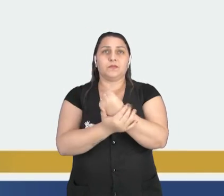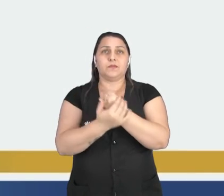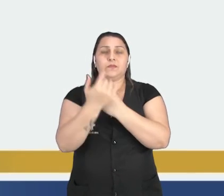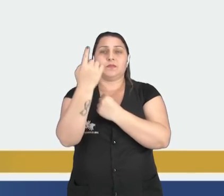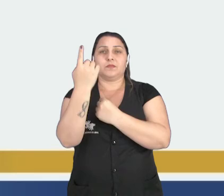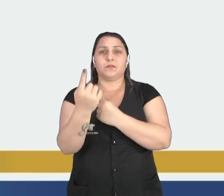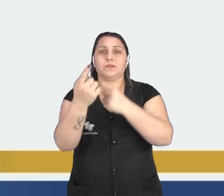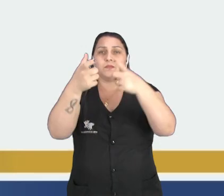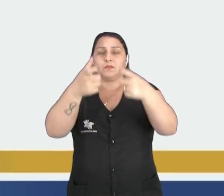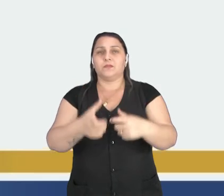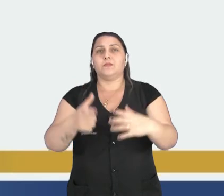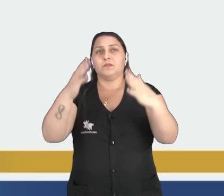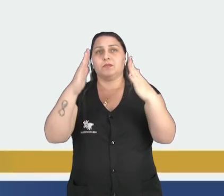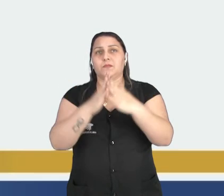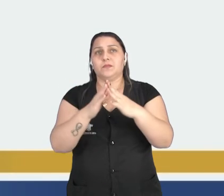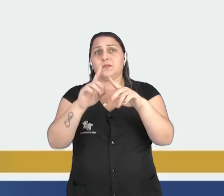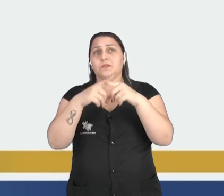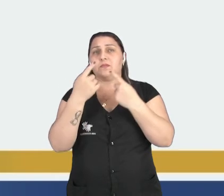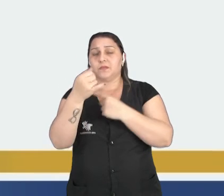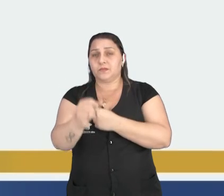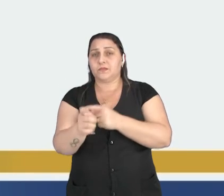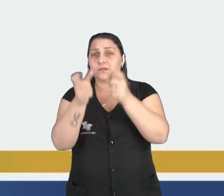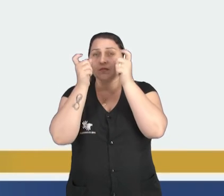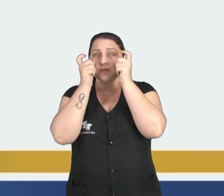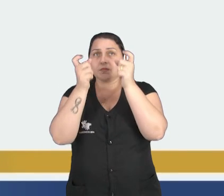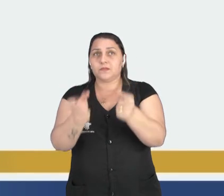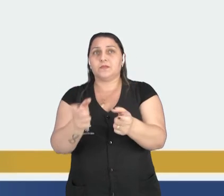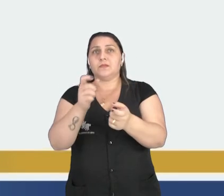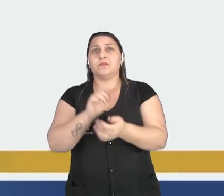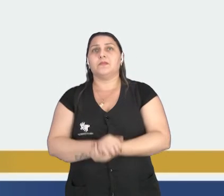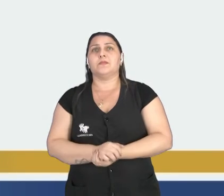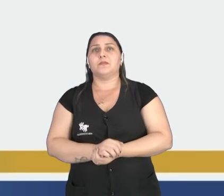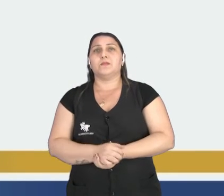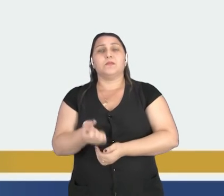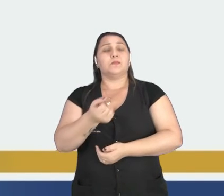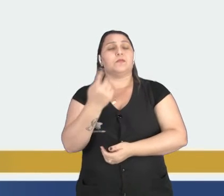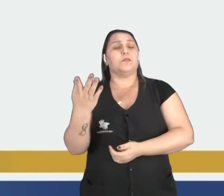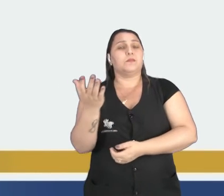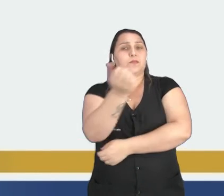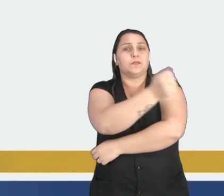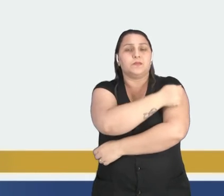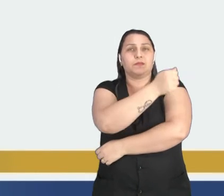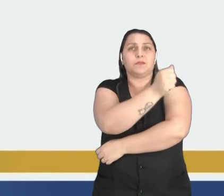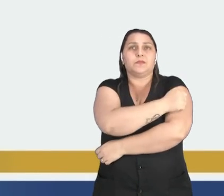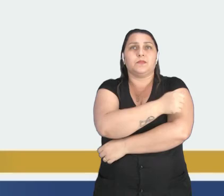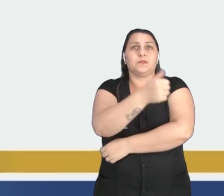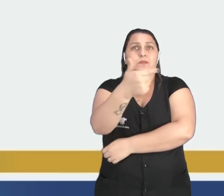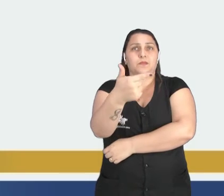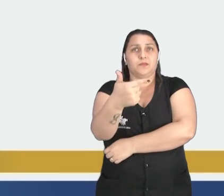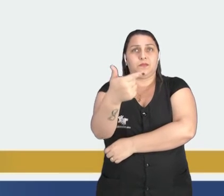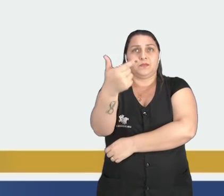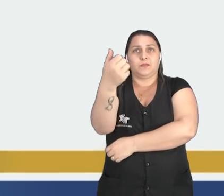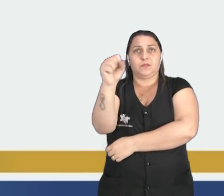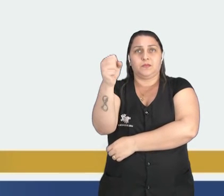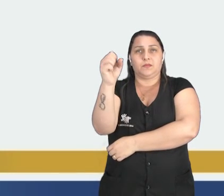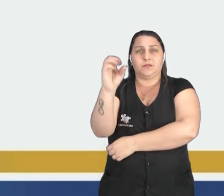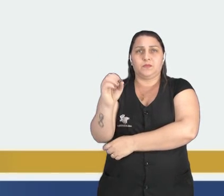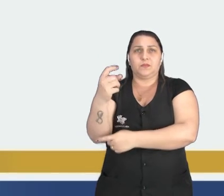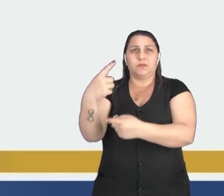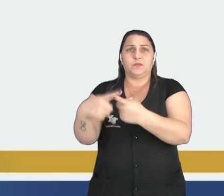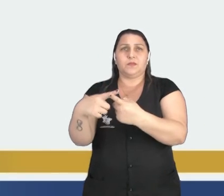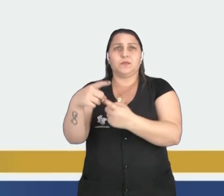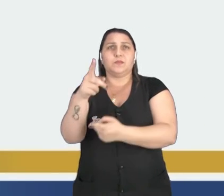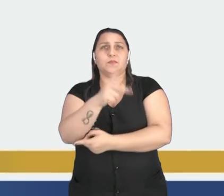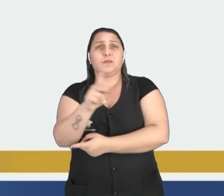um dos cômodos da casa. Mas se você prestou bem atenção, eu tenho quantos alunos ao todo? 280. Por que